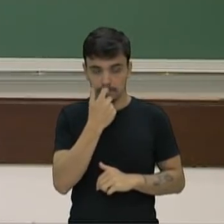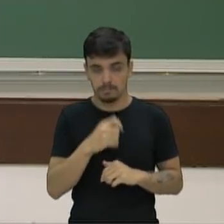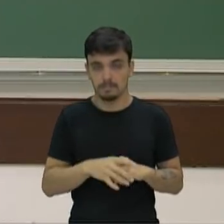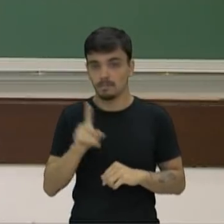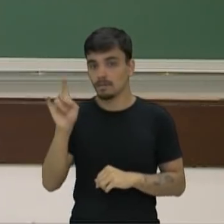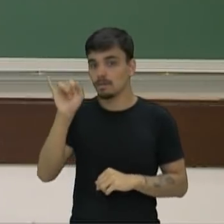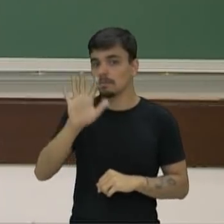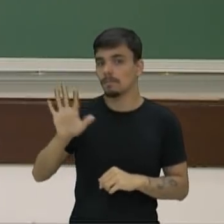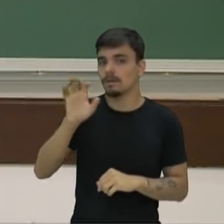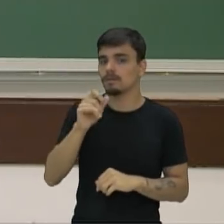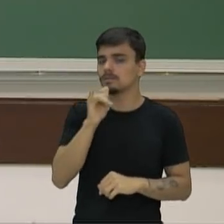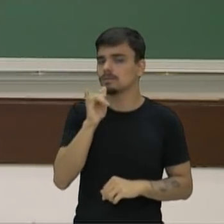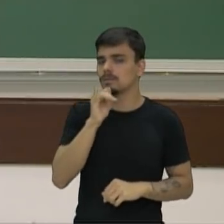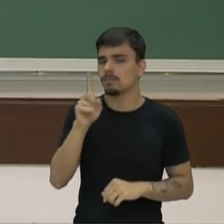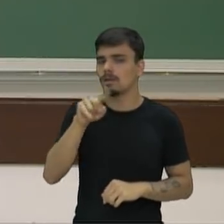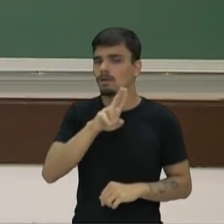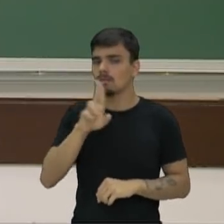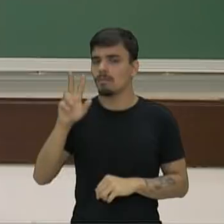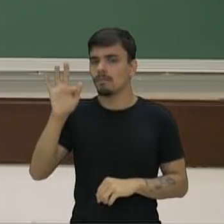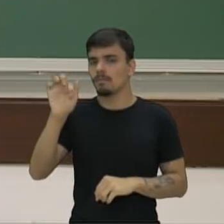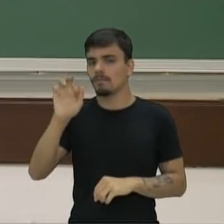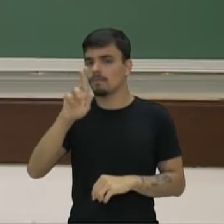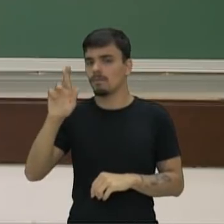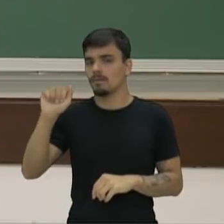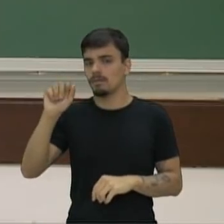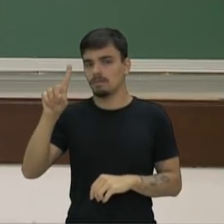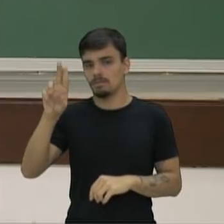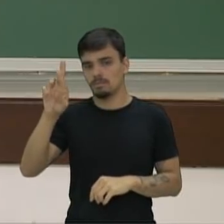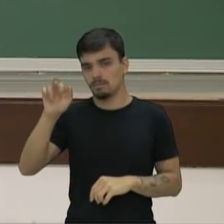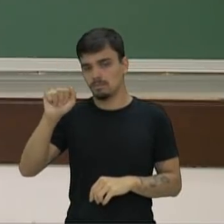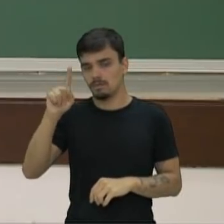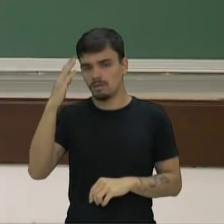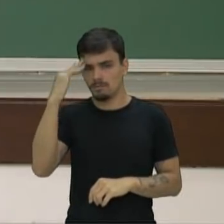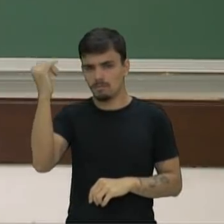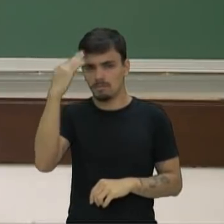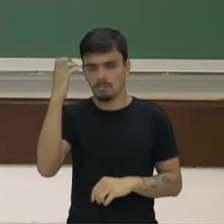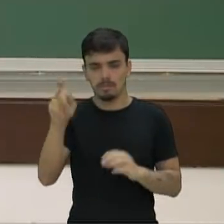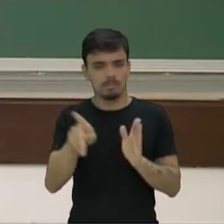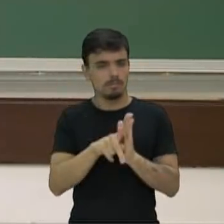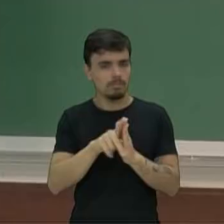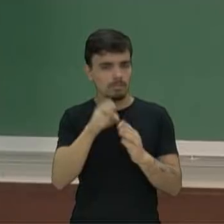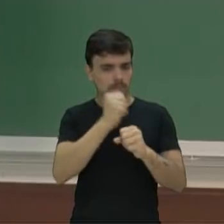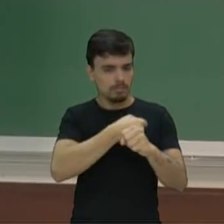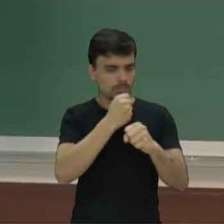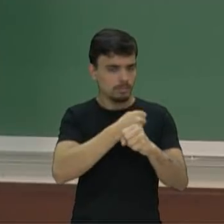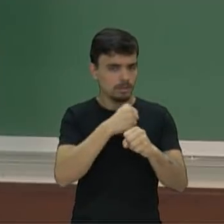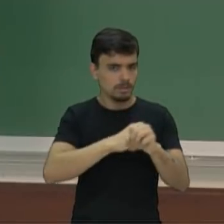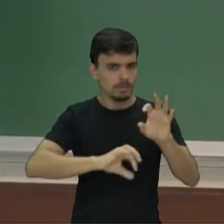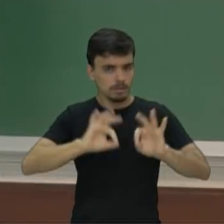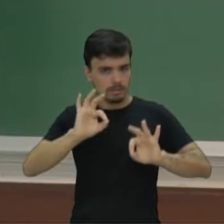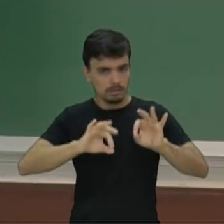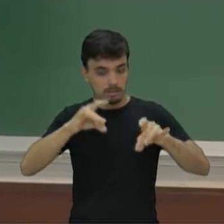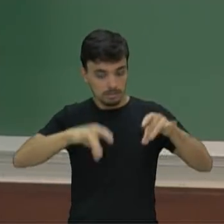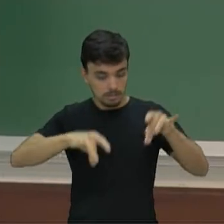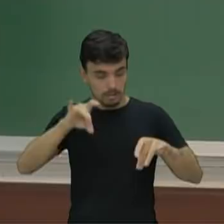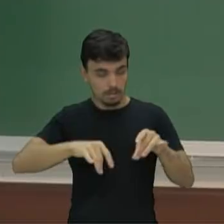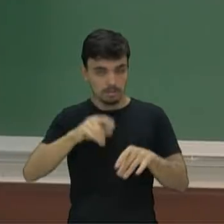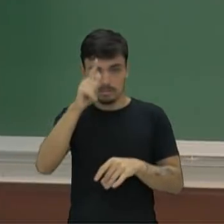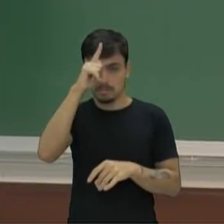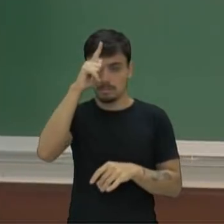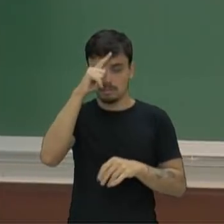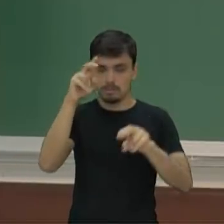de ferradura, também que é muito famoso nas obras dos teatros gregos. Formato de ferradura por